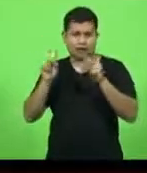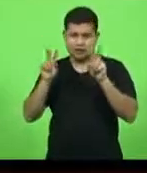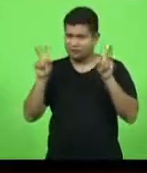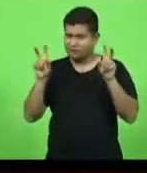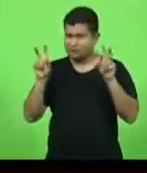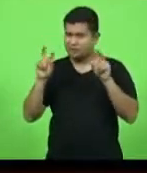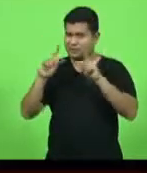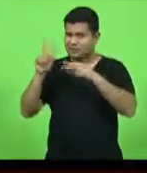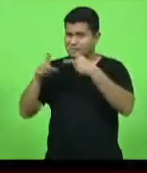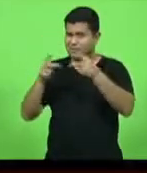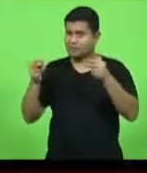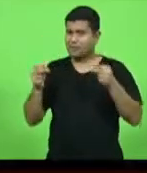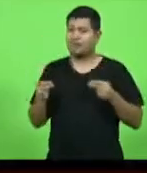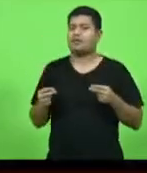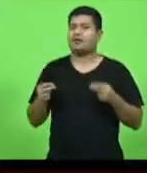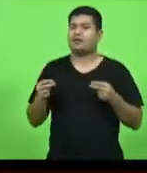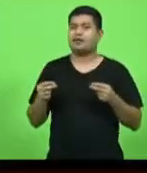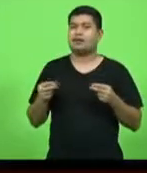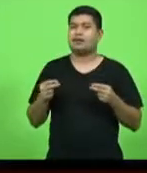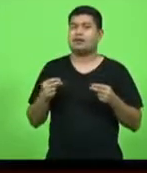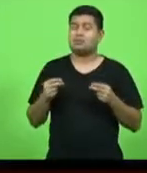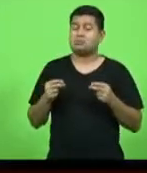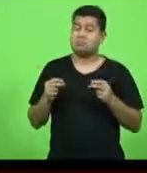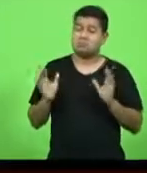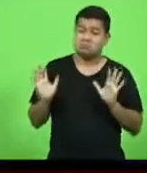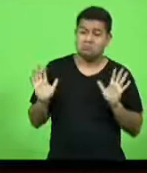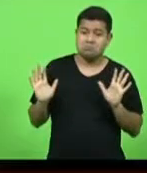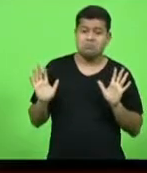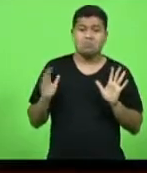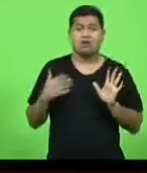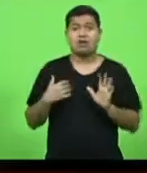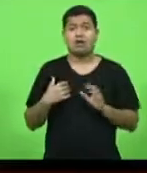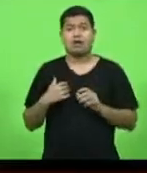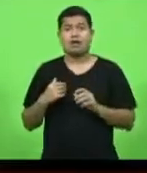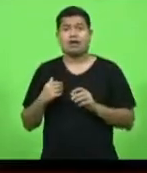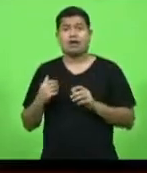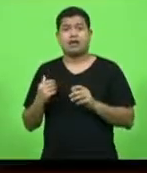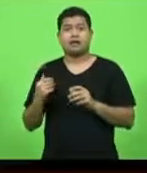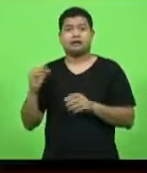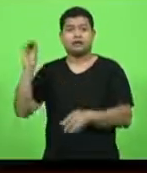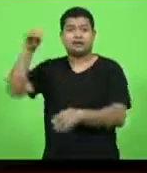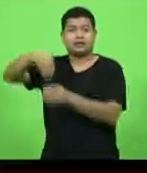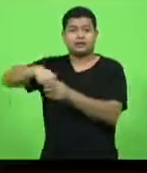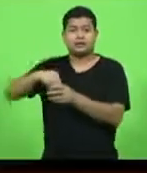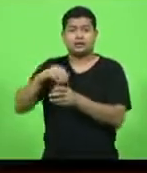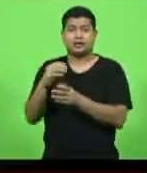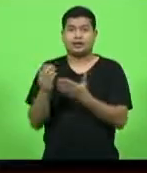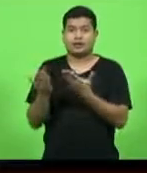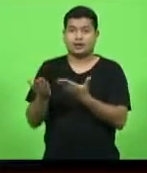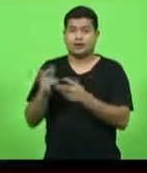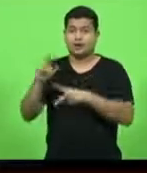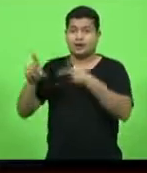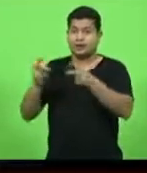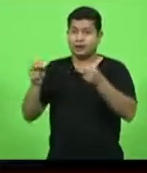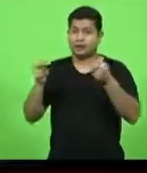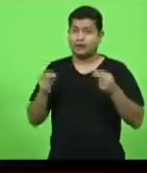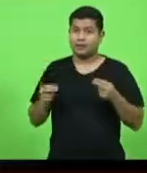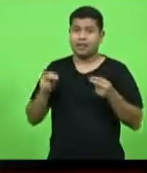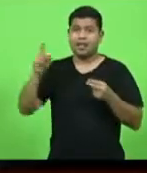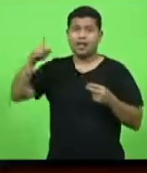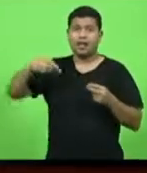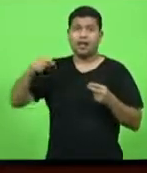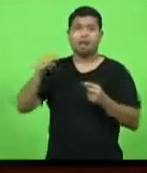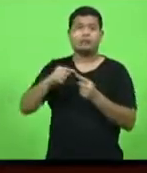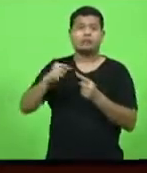e quem sabe como é a linguagem dentro da caverna presentinho é